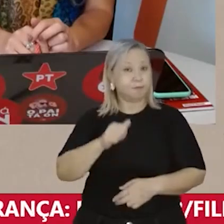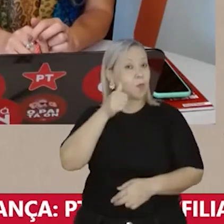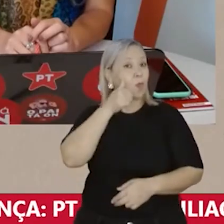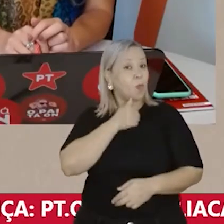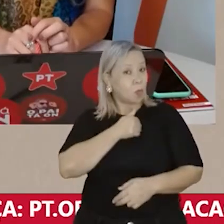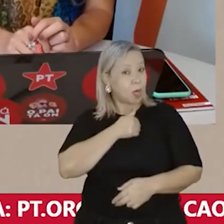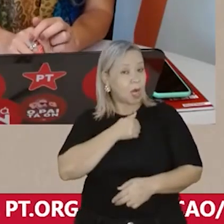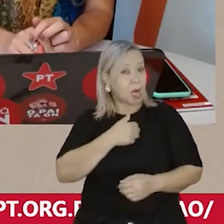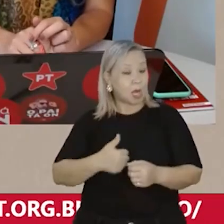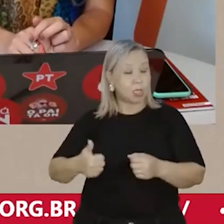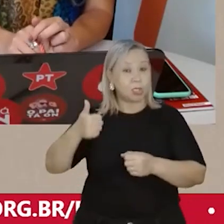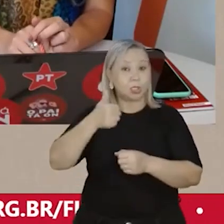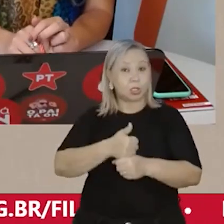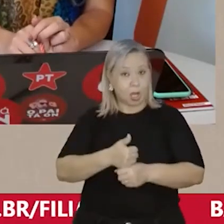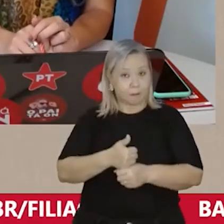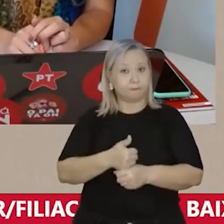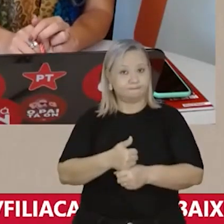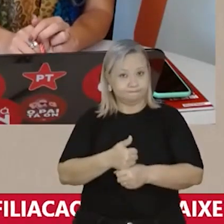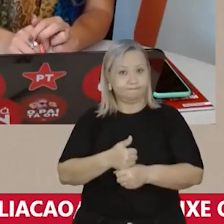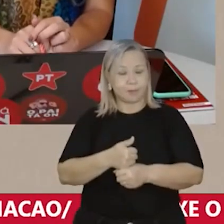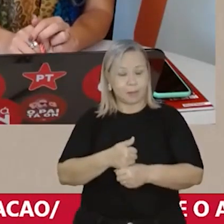mulheres, chefes de família,